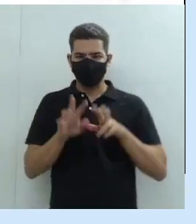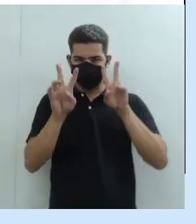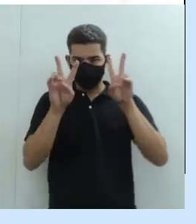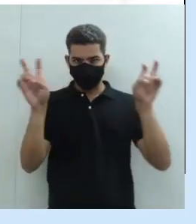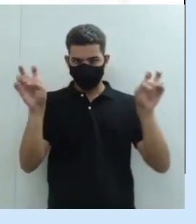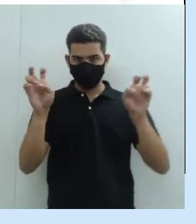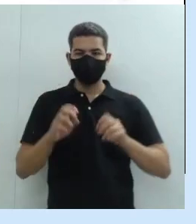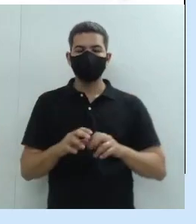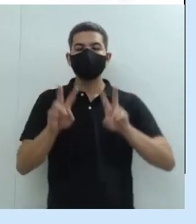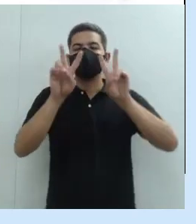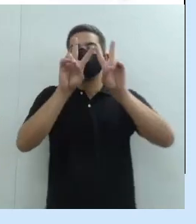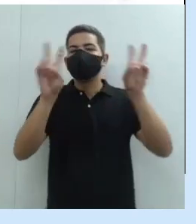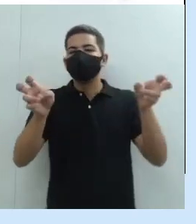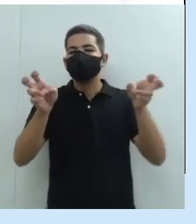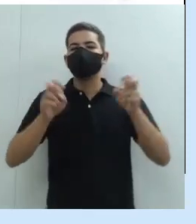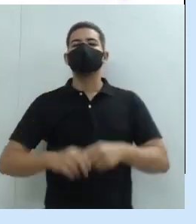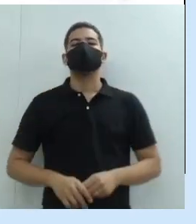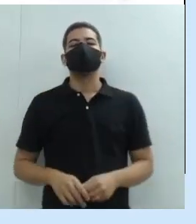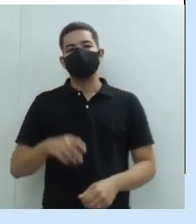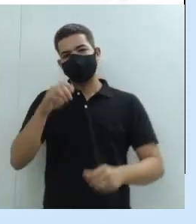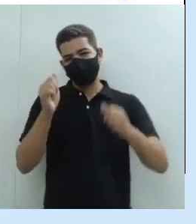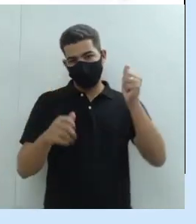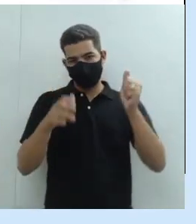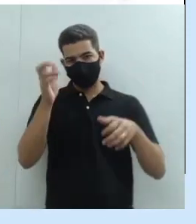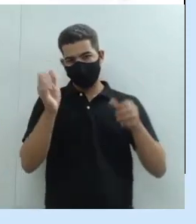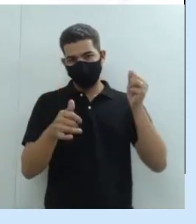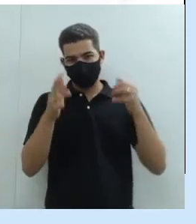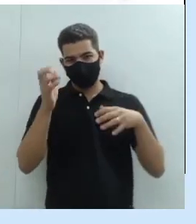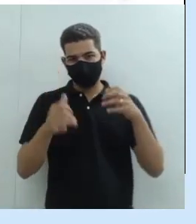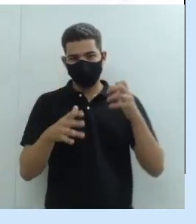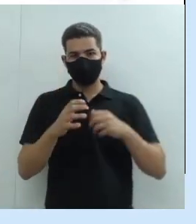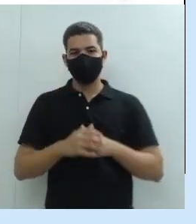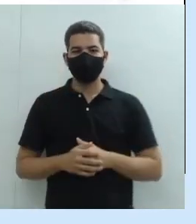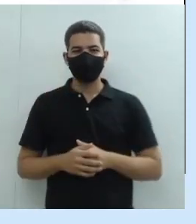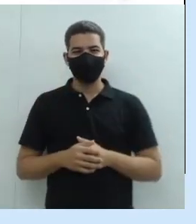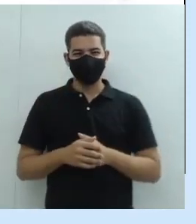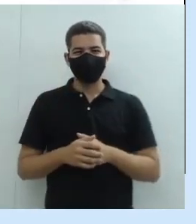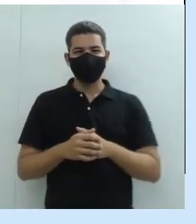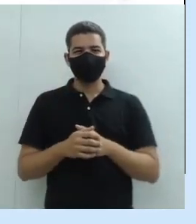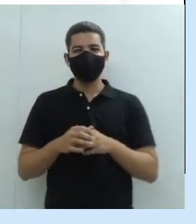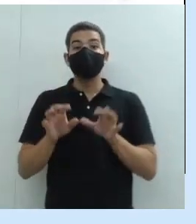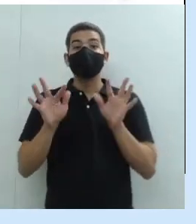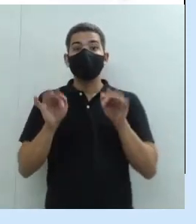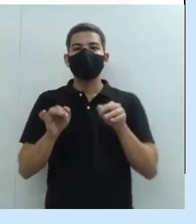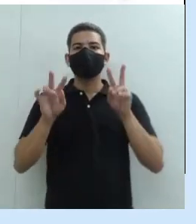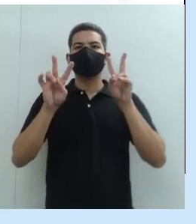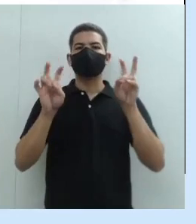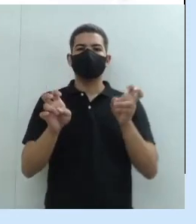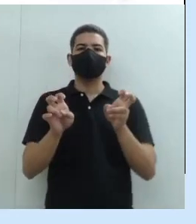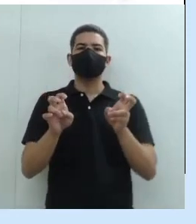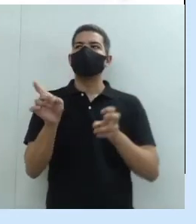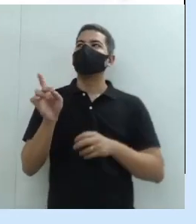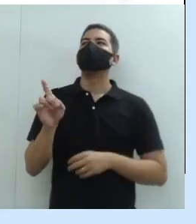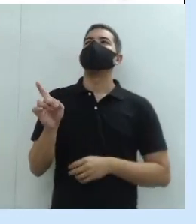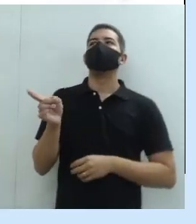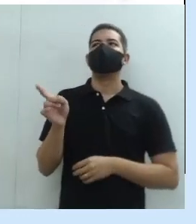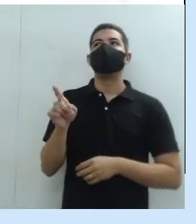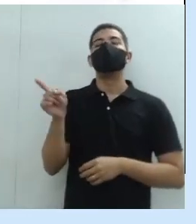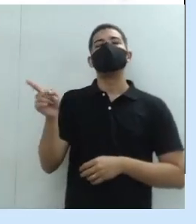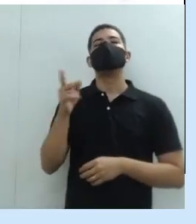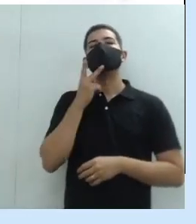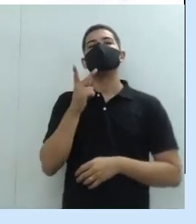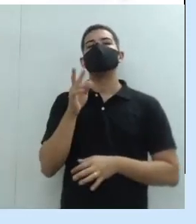palavras da pessoa, você deve citar utilizando as aspas. Por quê? Porque se você não fizer